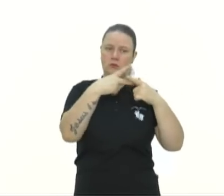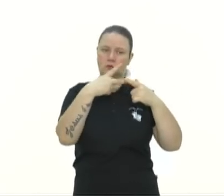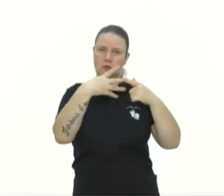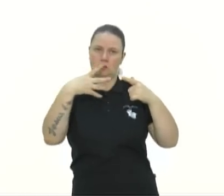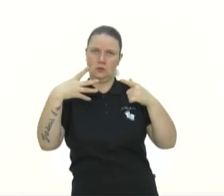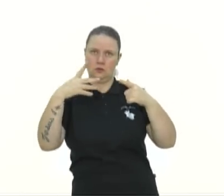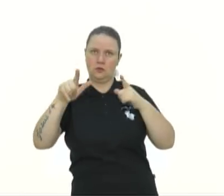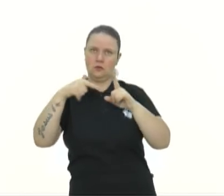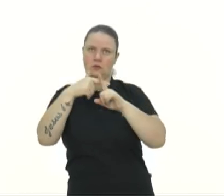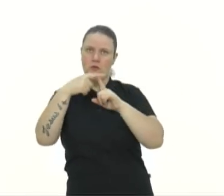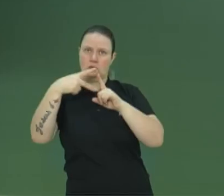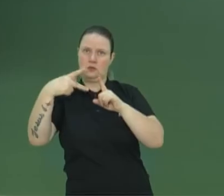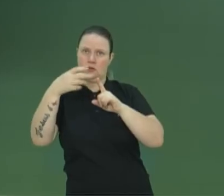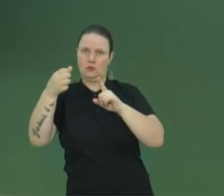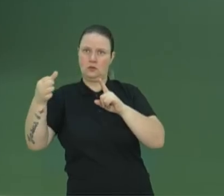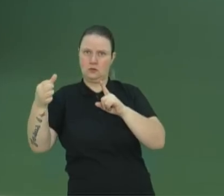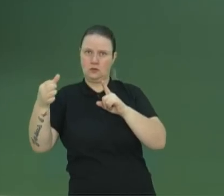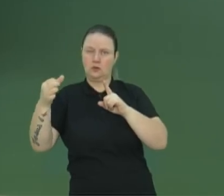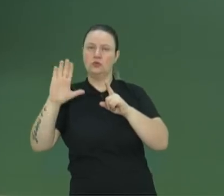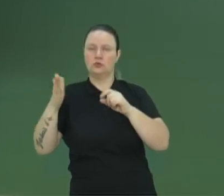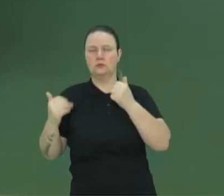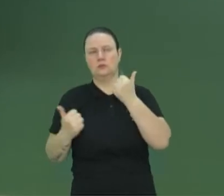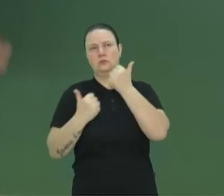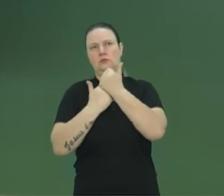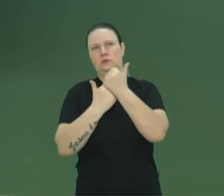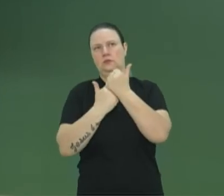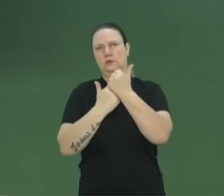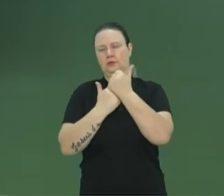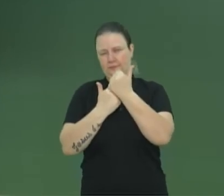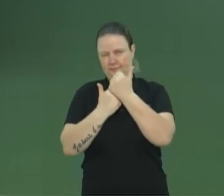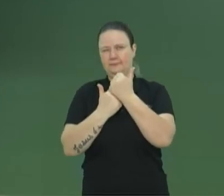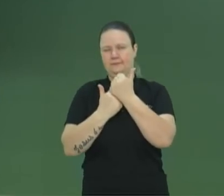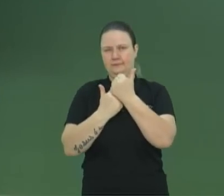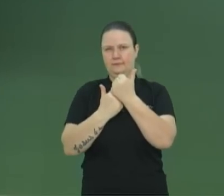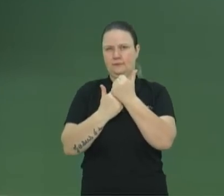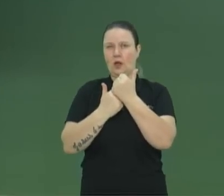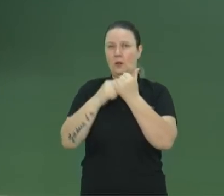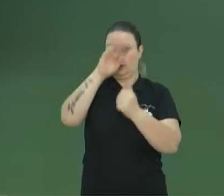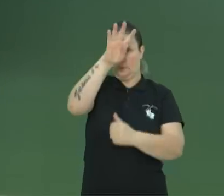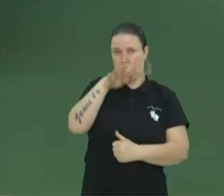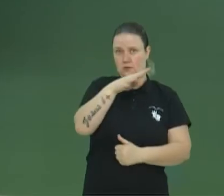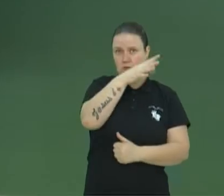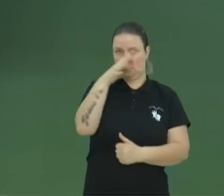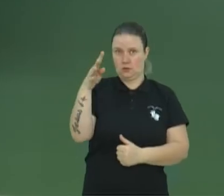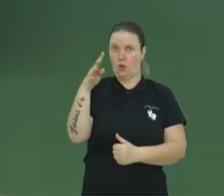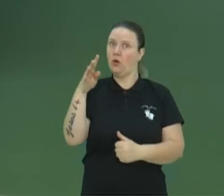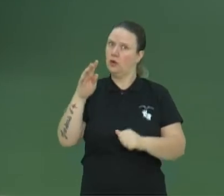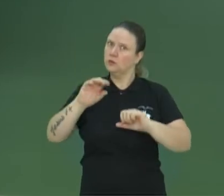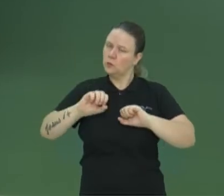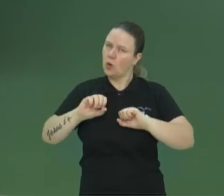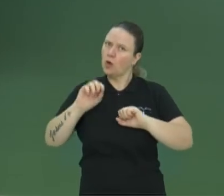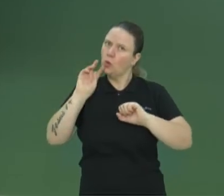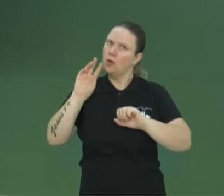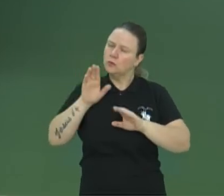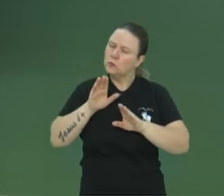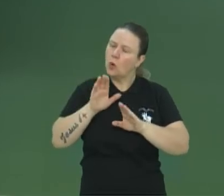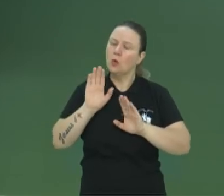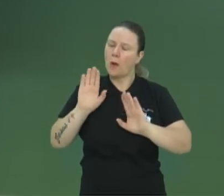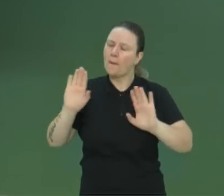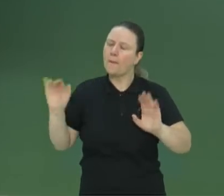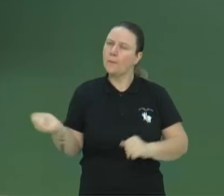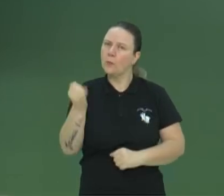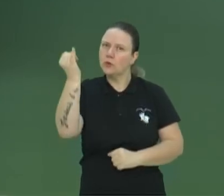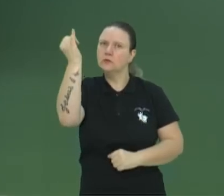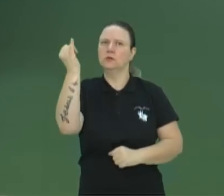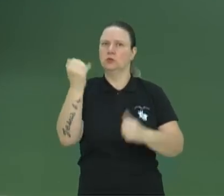mais 2, 6. E já fiz a minha substituição na matriz. Volto a reforçar, é muito importante estar fazendo a substituição já na